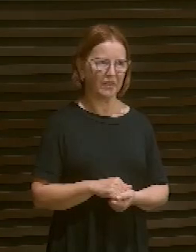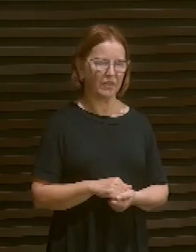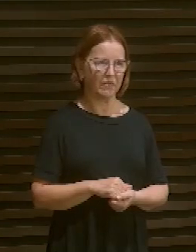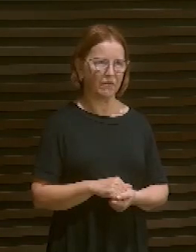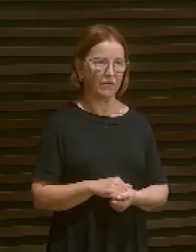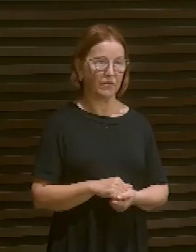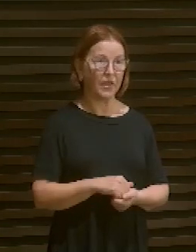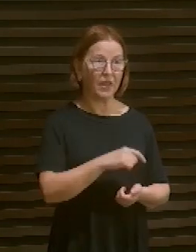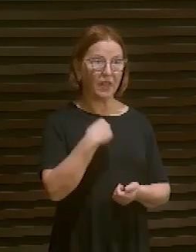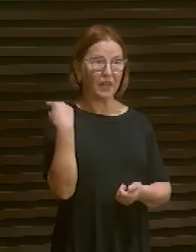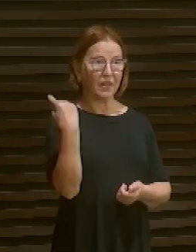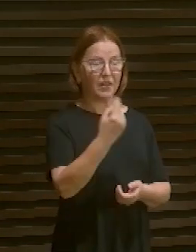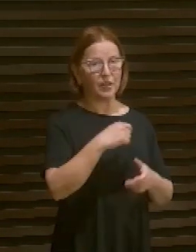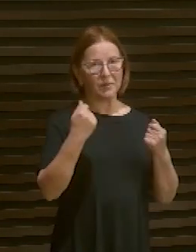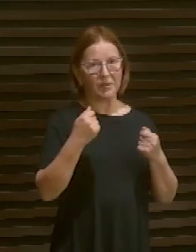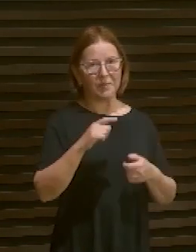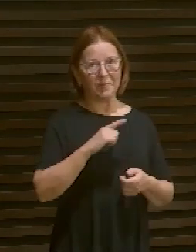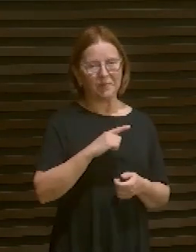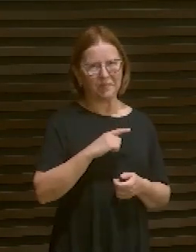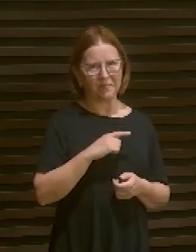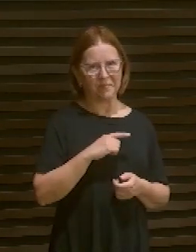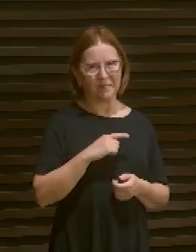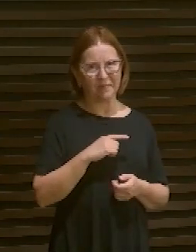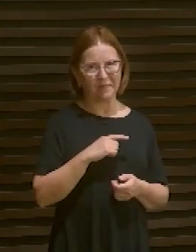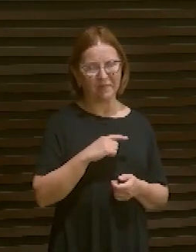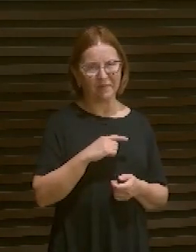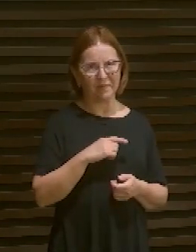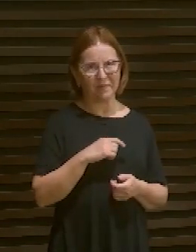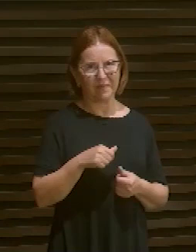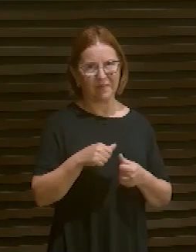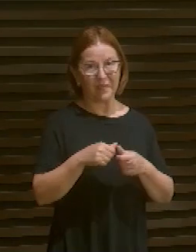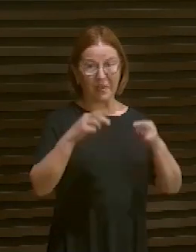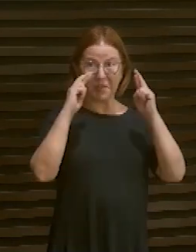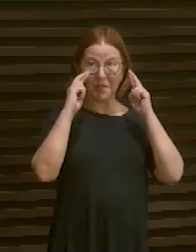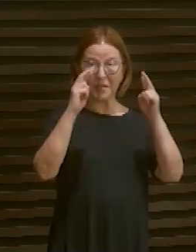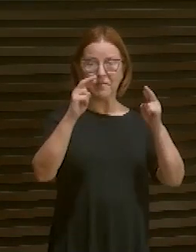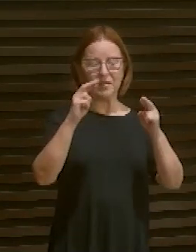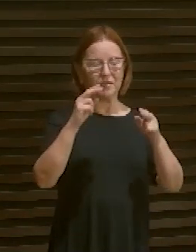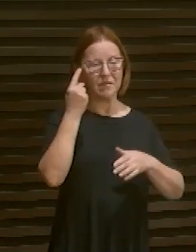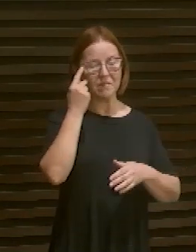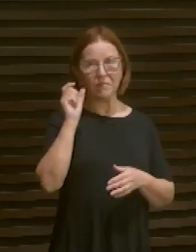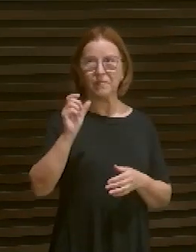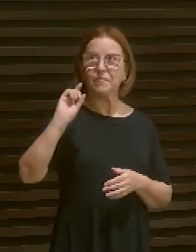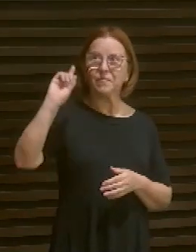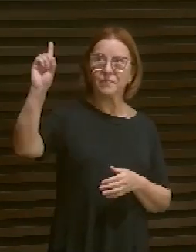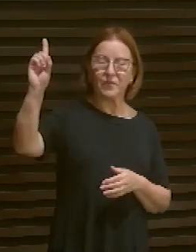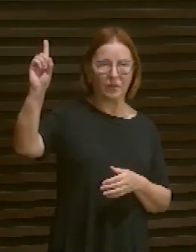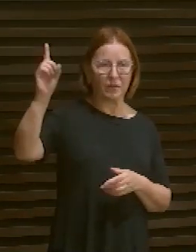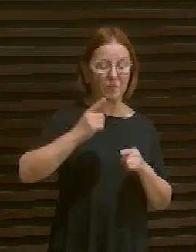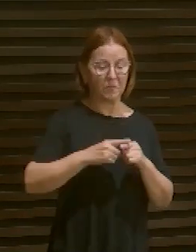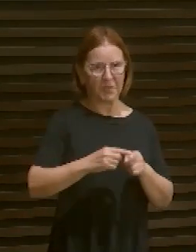Nós precisamos ter essa consideração para com a palavra de Deus como algo muito sério.